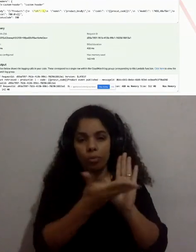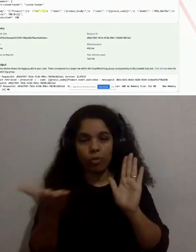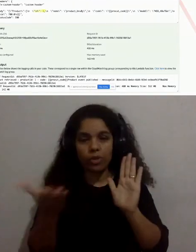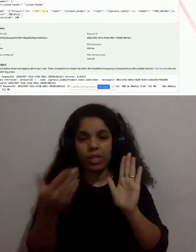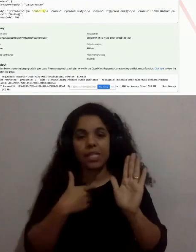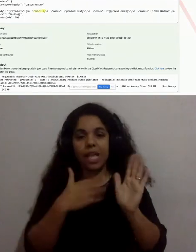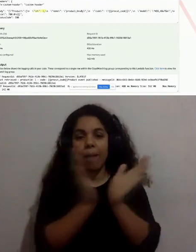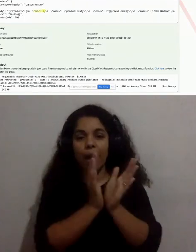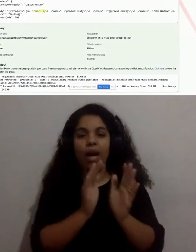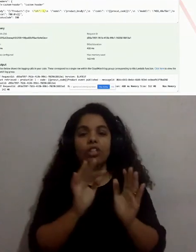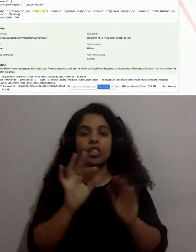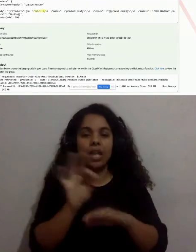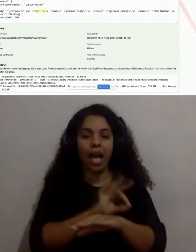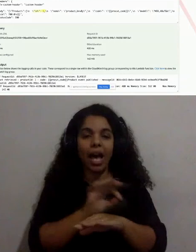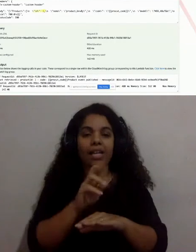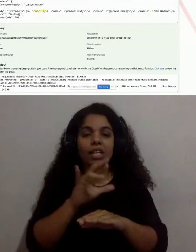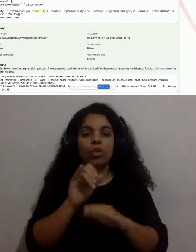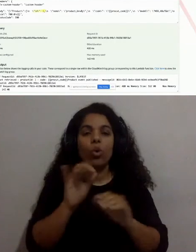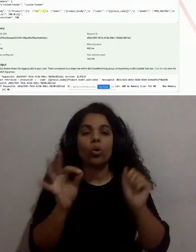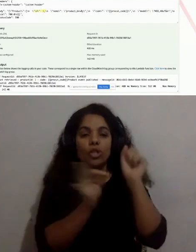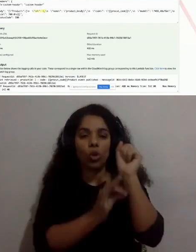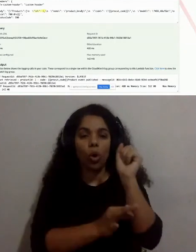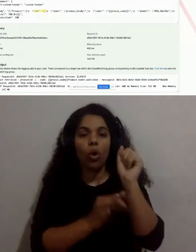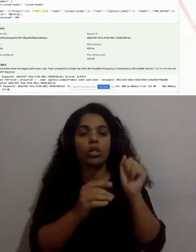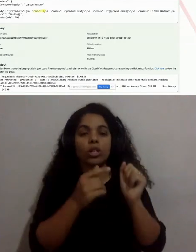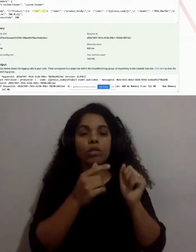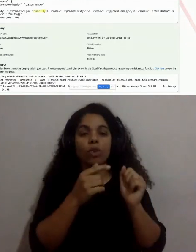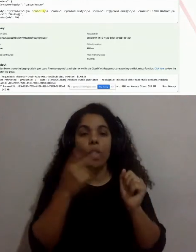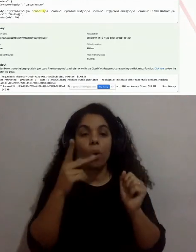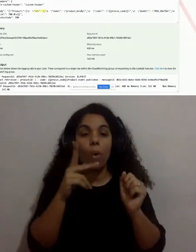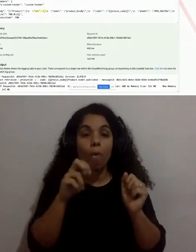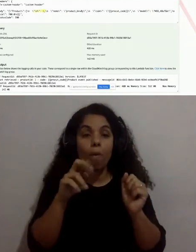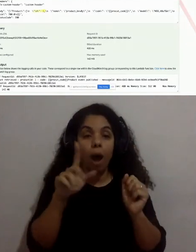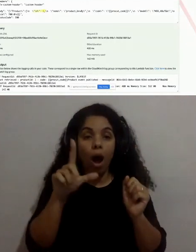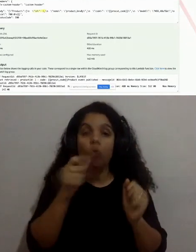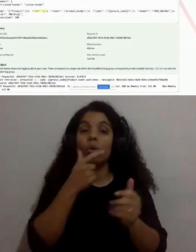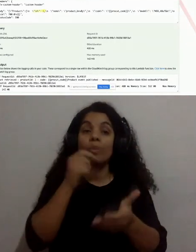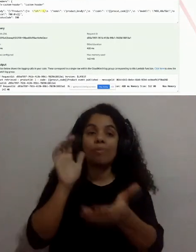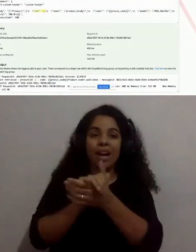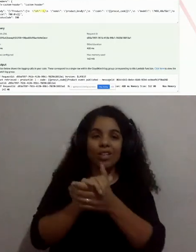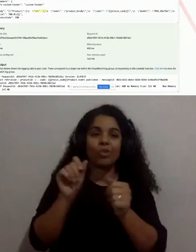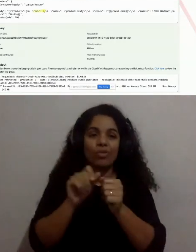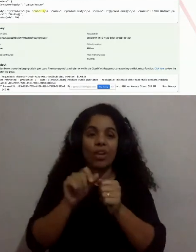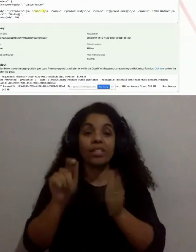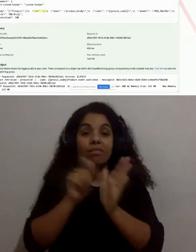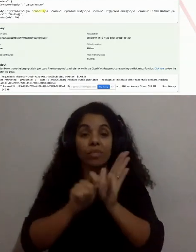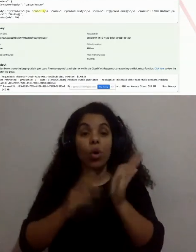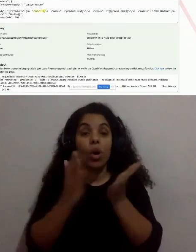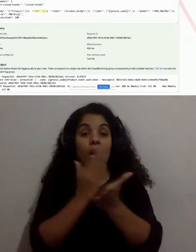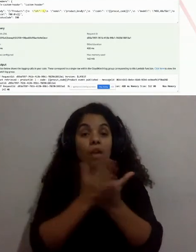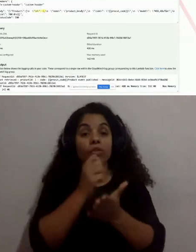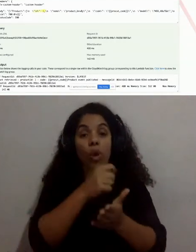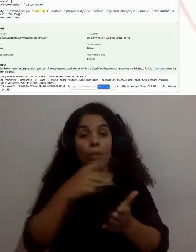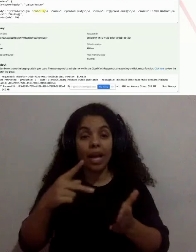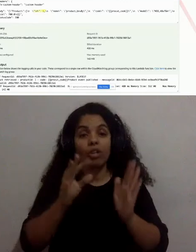parte da arquitetura e a parte do código foi o Paulo, meu marido, que fez. e ele fez um livro sobre aplicações